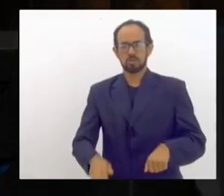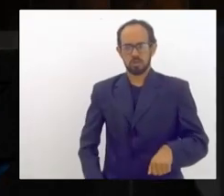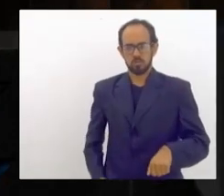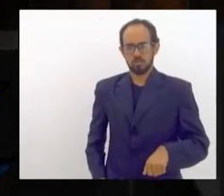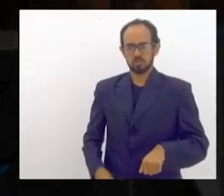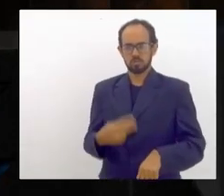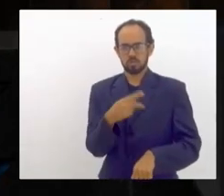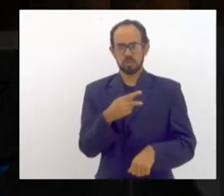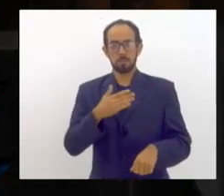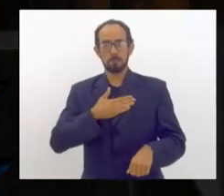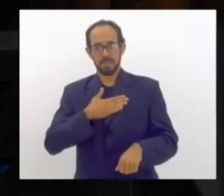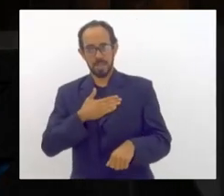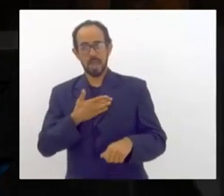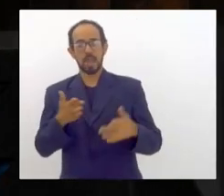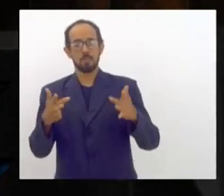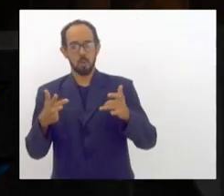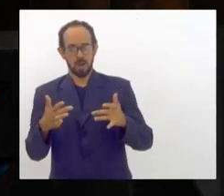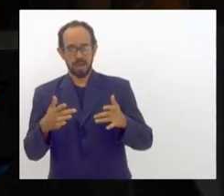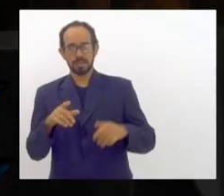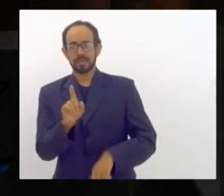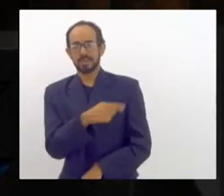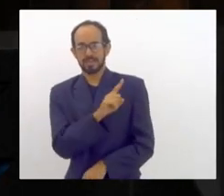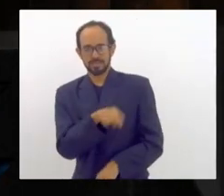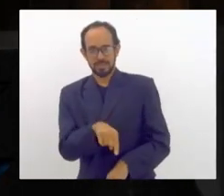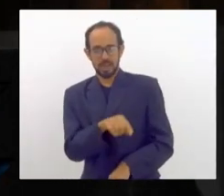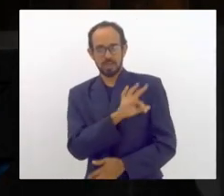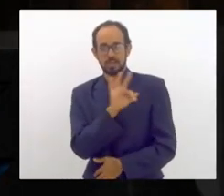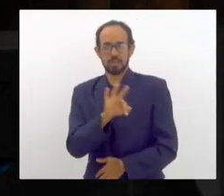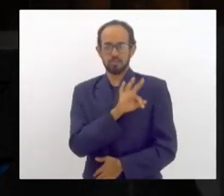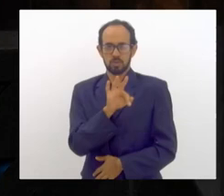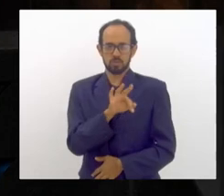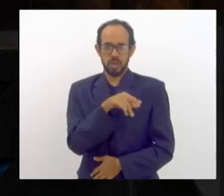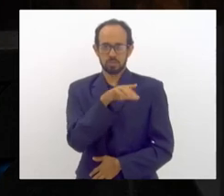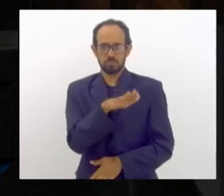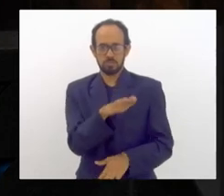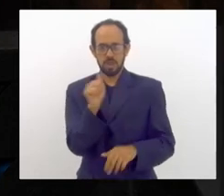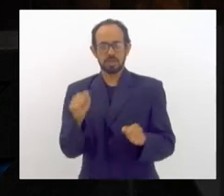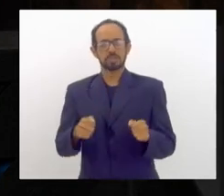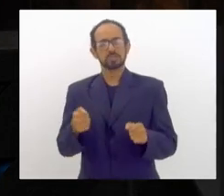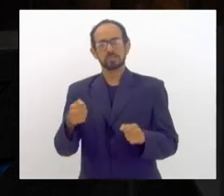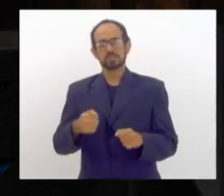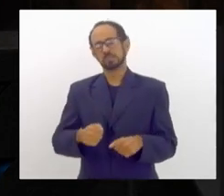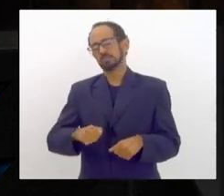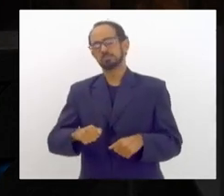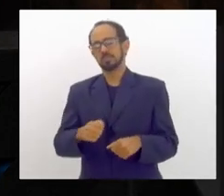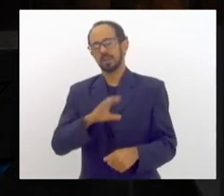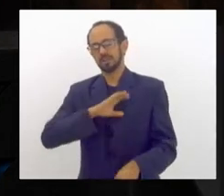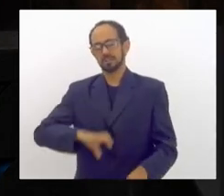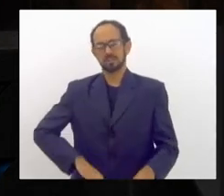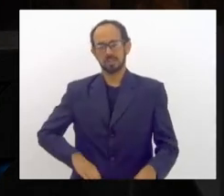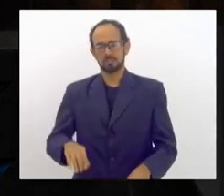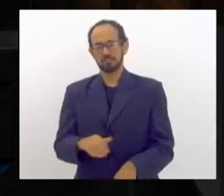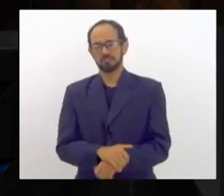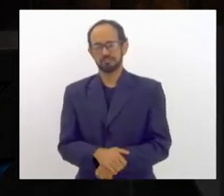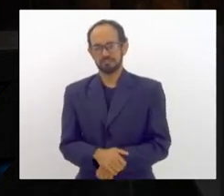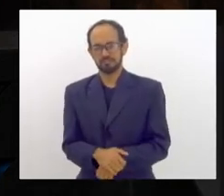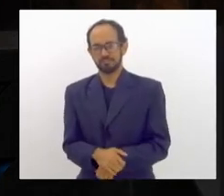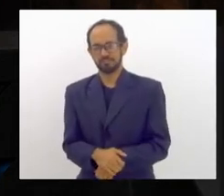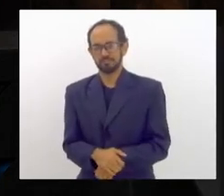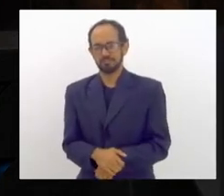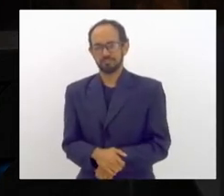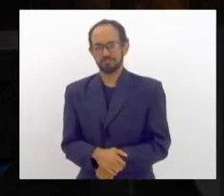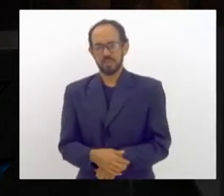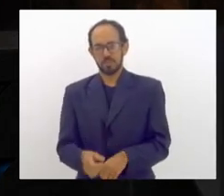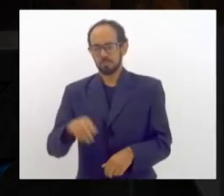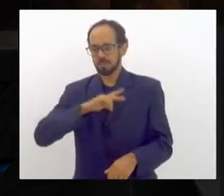da minha namorada, que é cristã, é cancelada na universidade, mas está do meu lado. Muito obrigado a todos, valeu. Vamos que vamos. Presidente, que honra ter